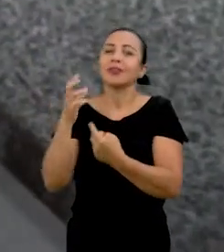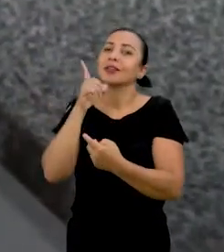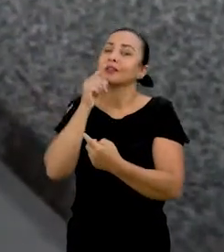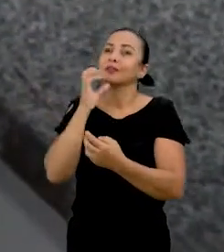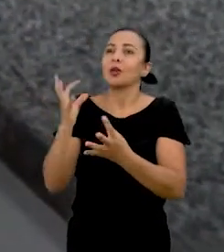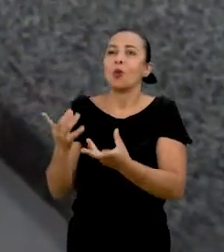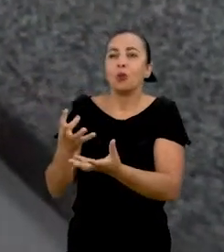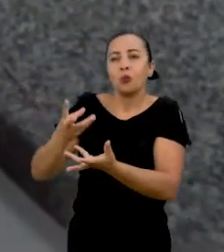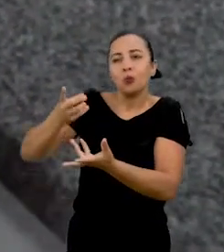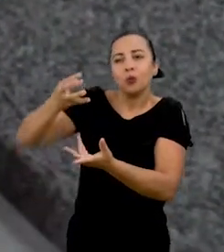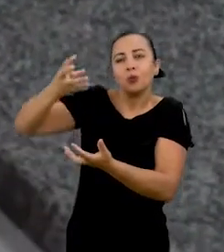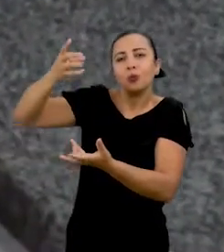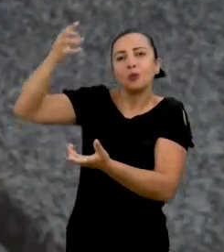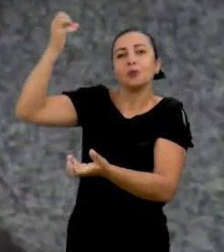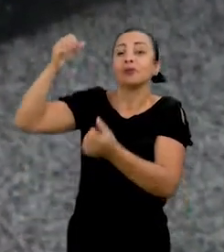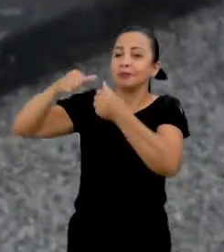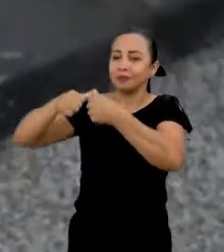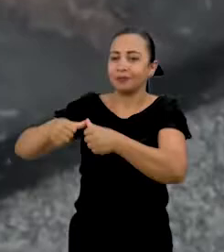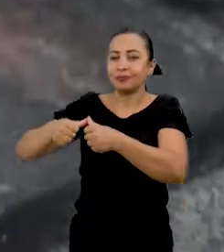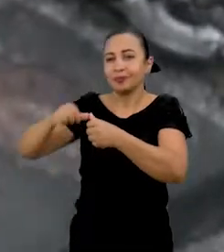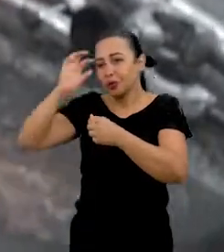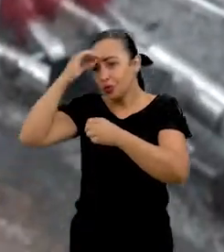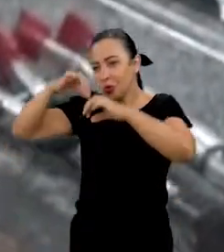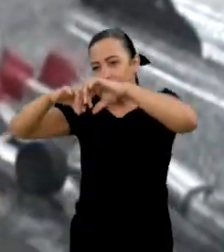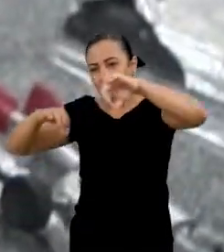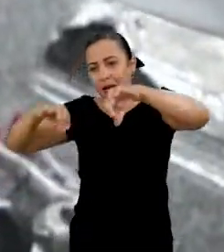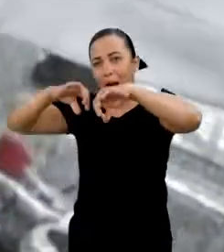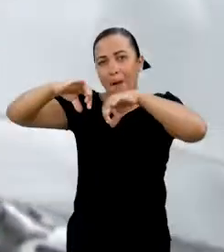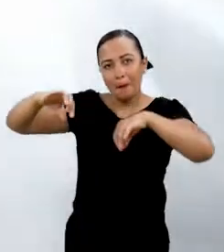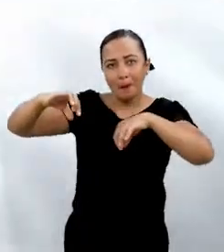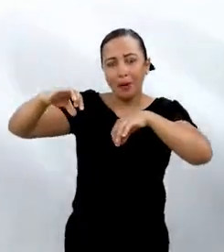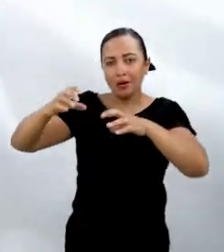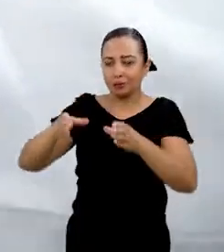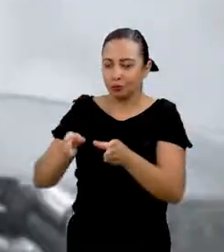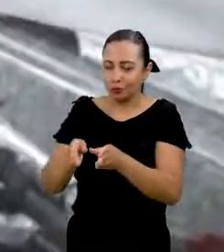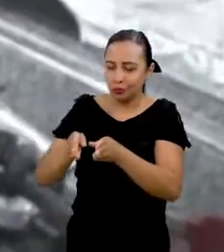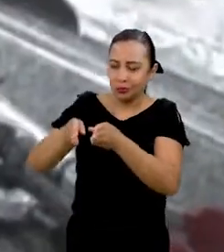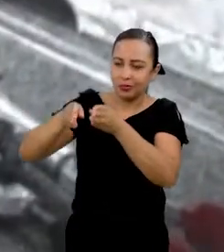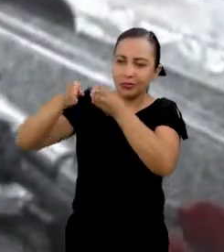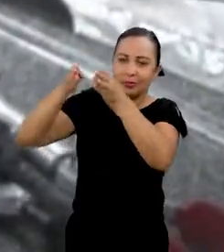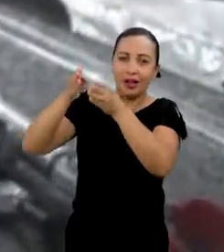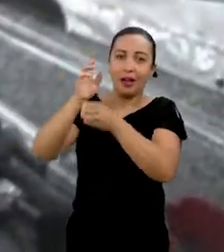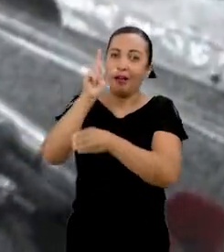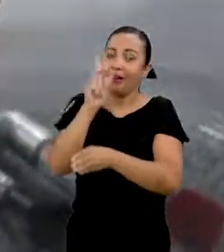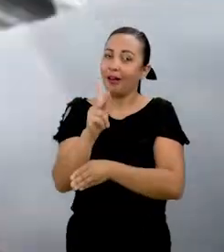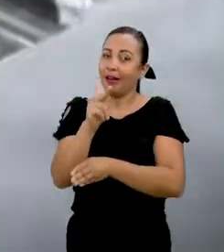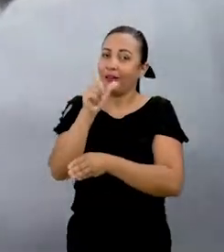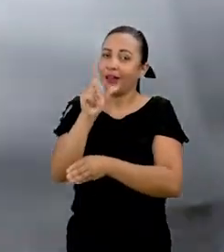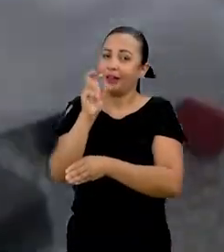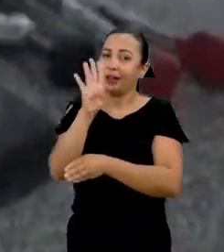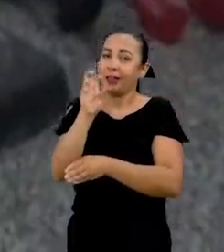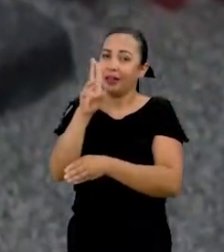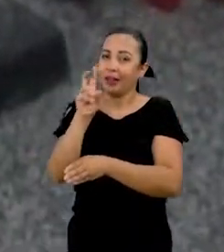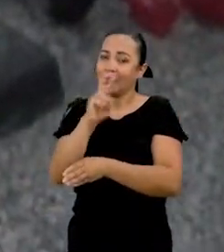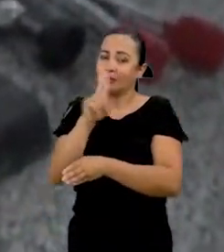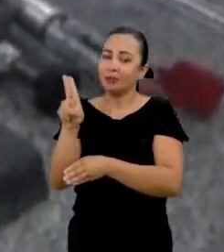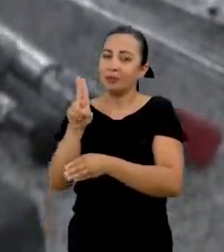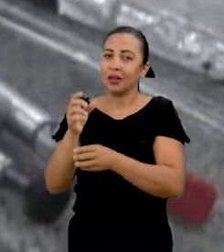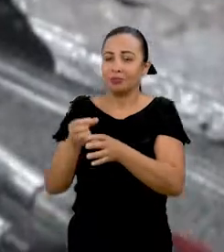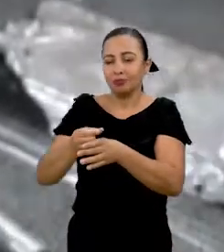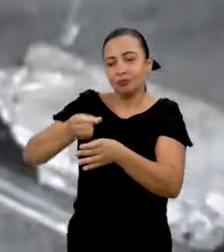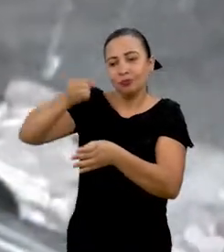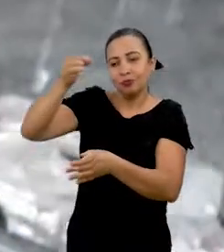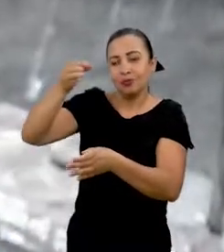do material vegetal, que vai subir pelo condensador de Clevenger, que é essa peça que fica no meio. Aí sobe